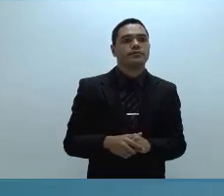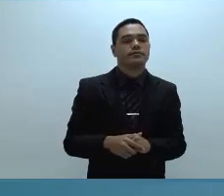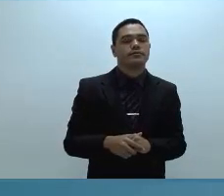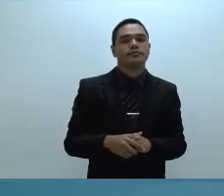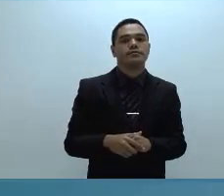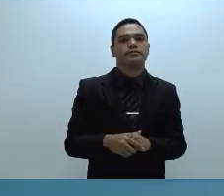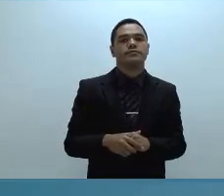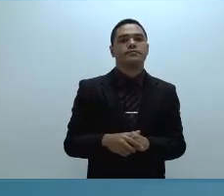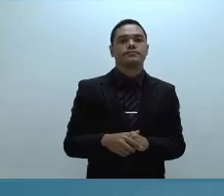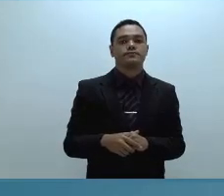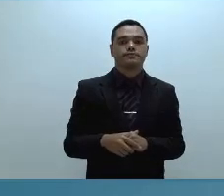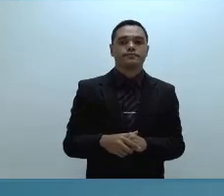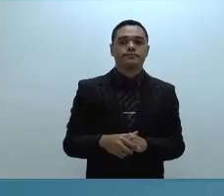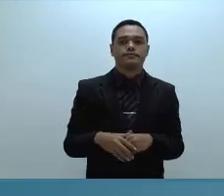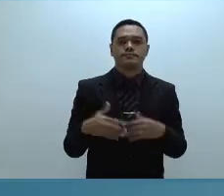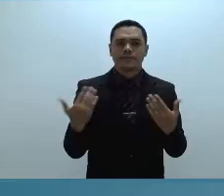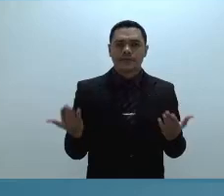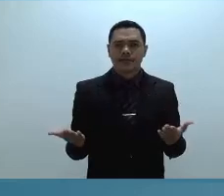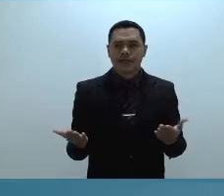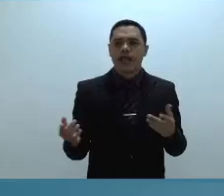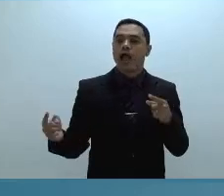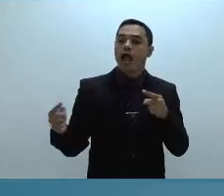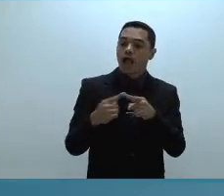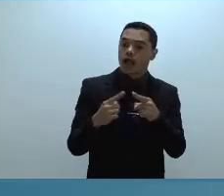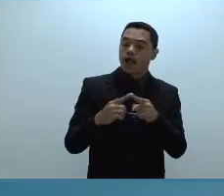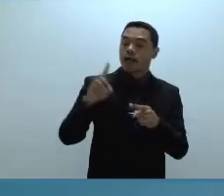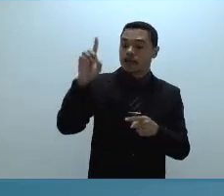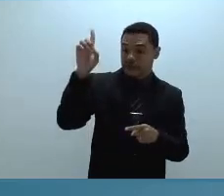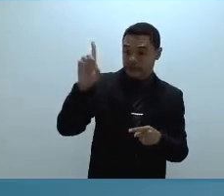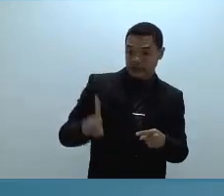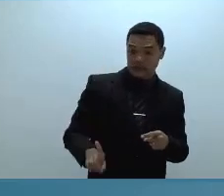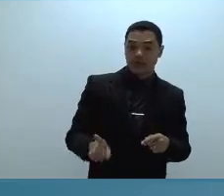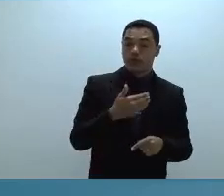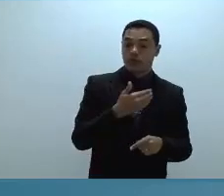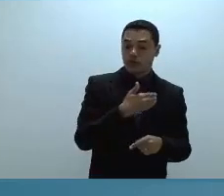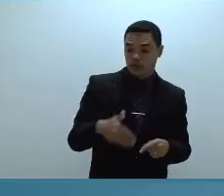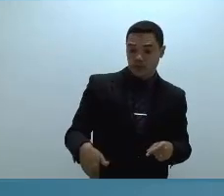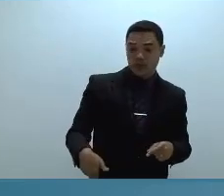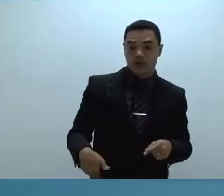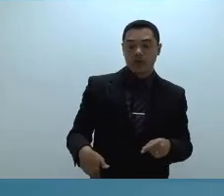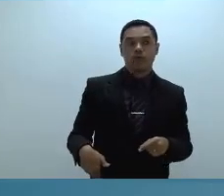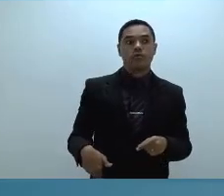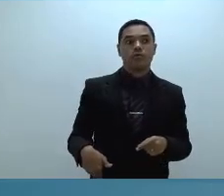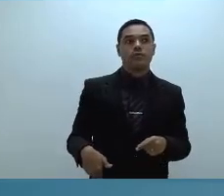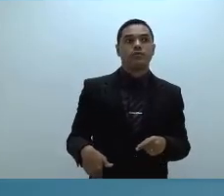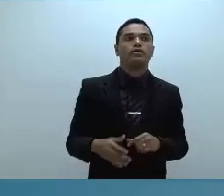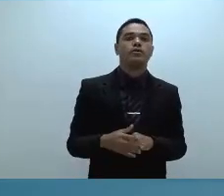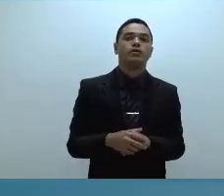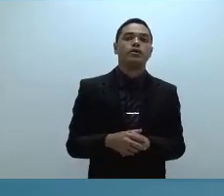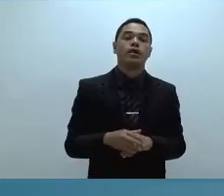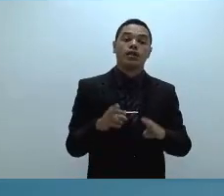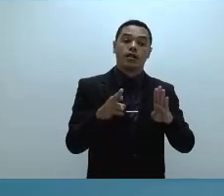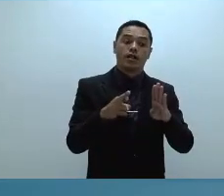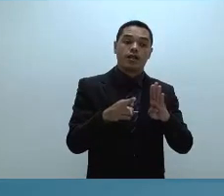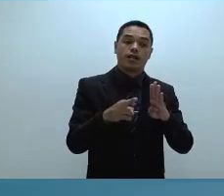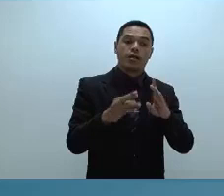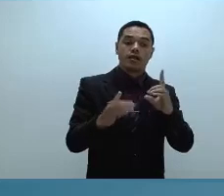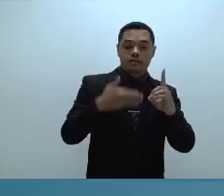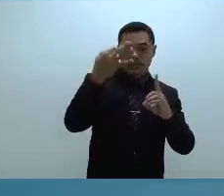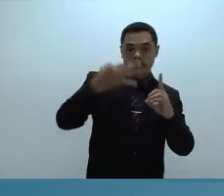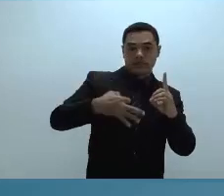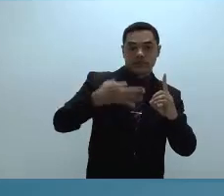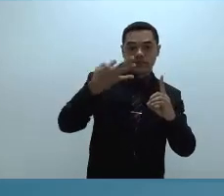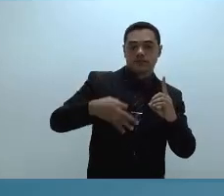O resultado é do direito público, da turma de direito público, acompanhando o voto do